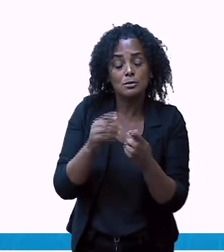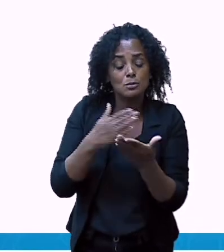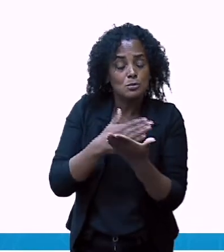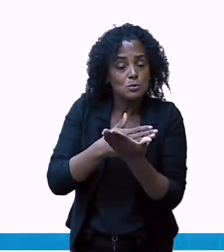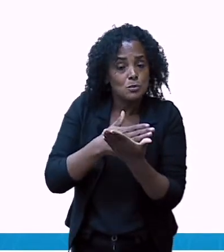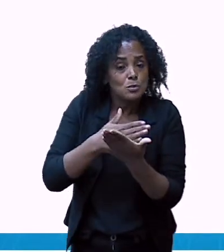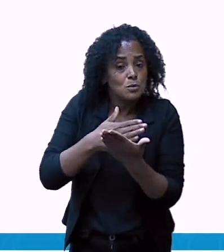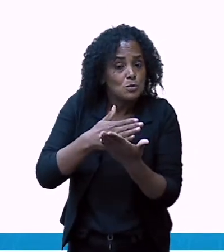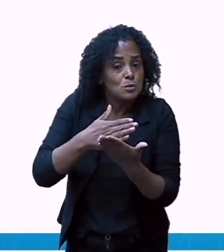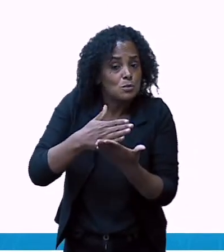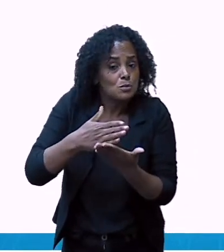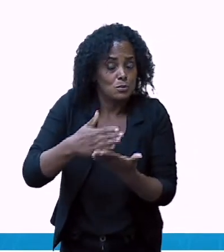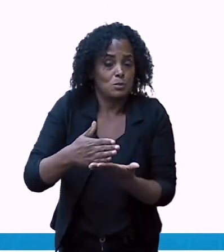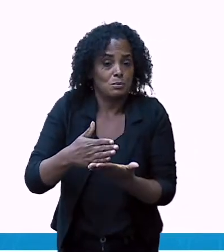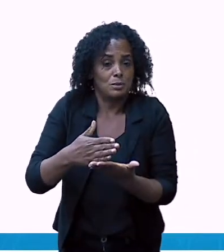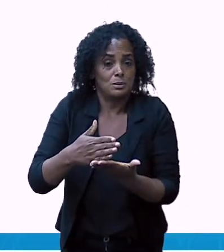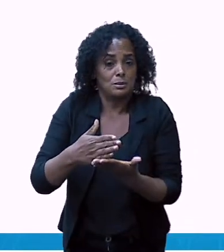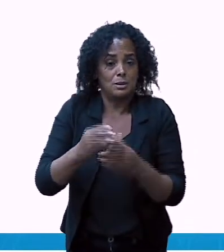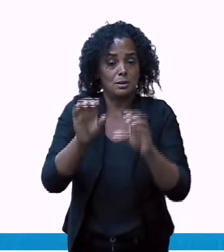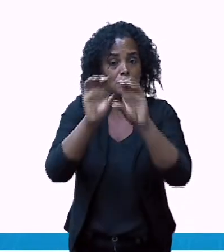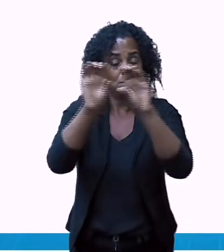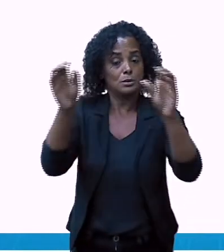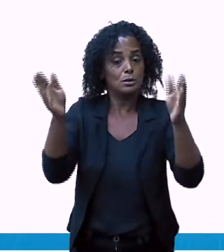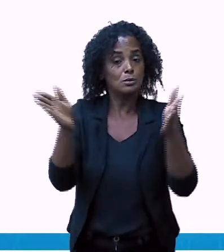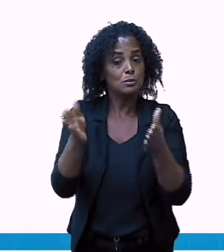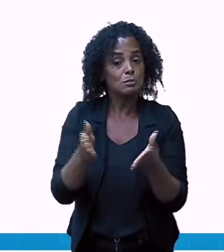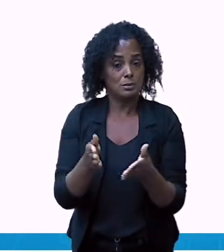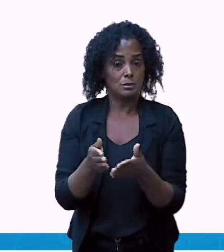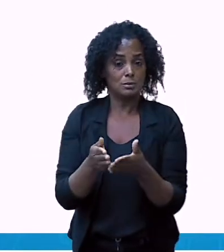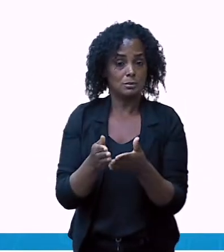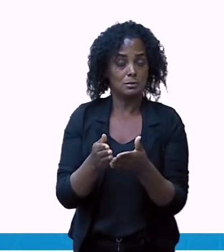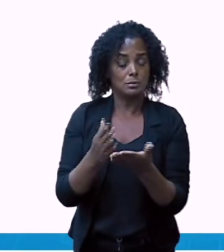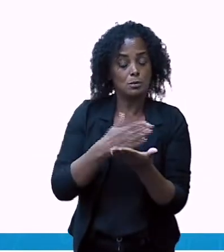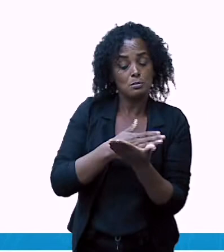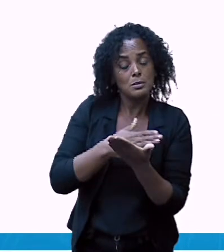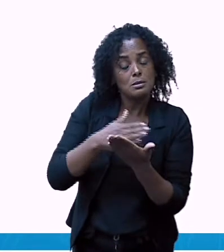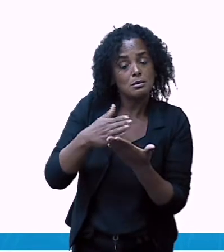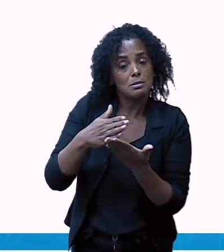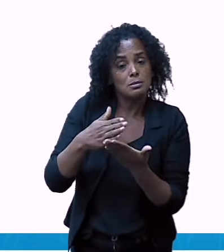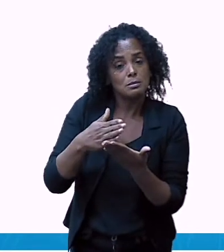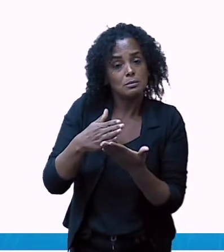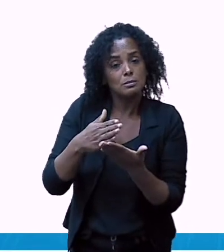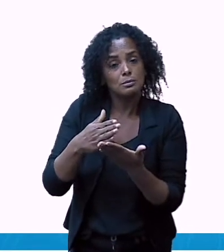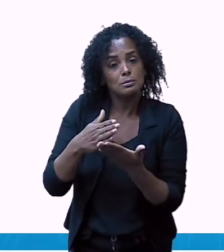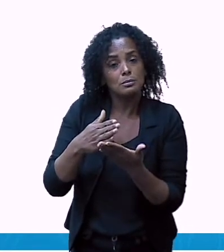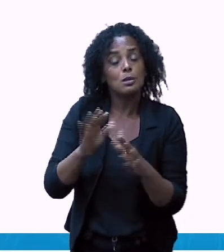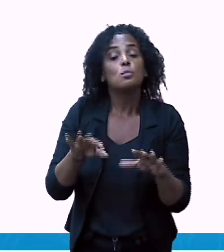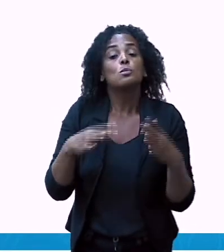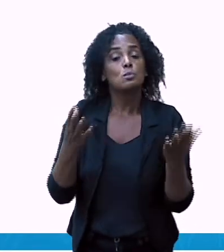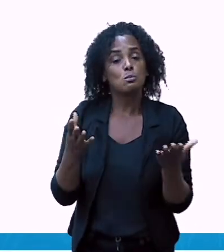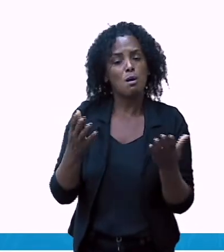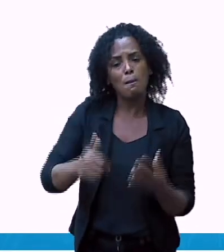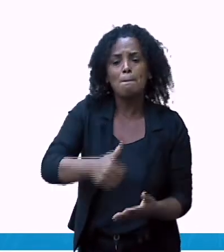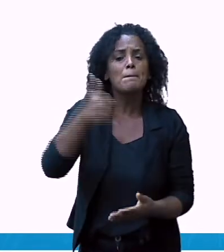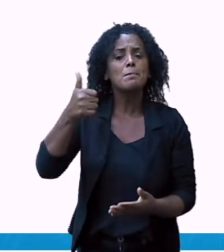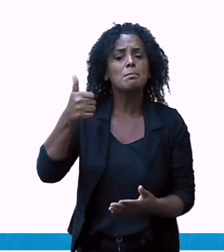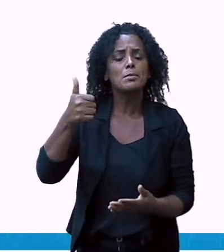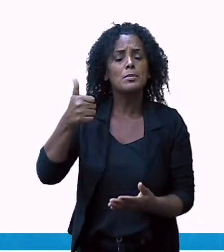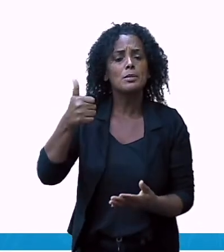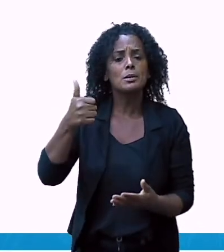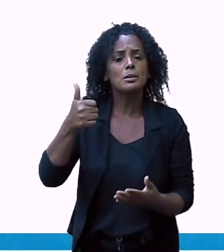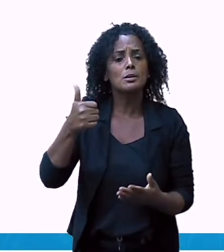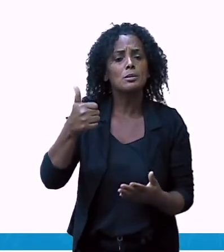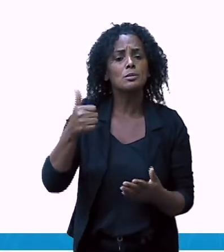domínio maior sobre a expressão numérica. Então vamos lá. Qual a expressão, qual a operação que aparece aqui para mim, para a